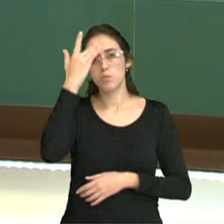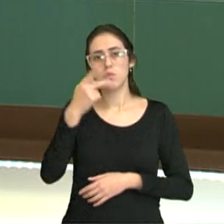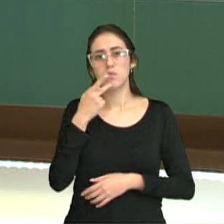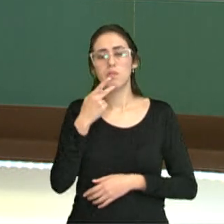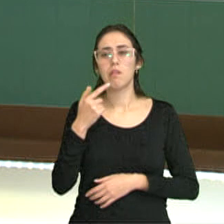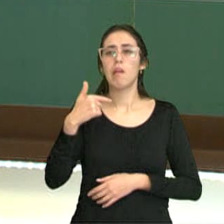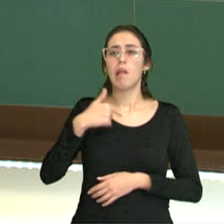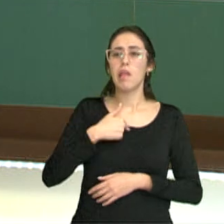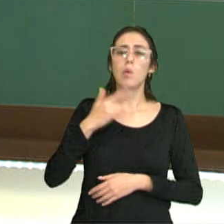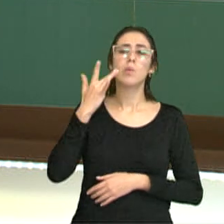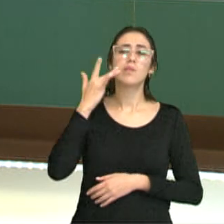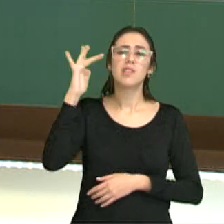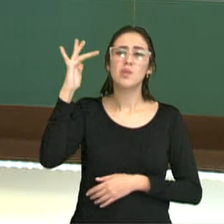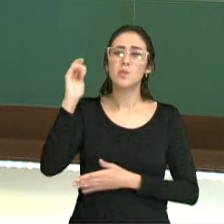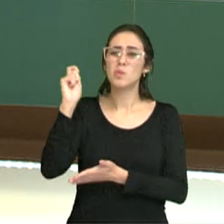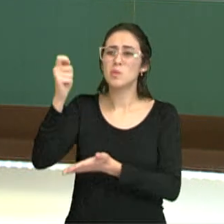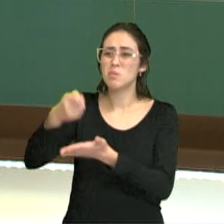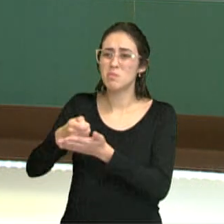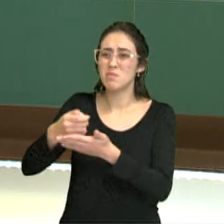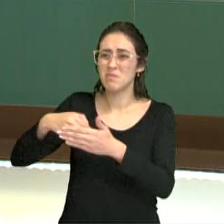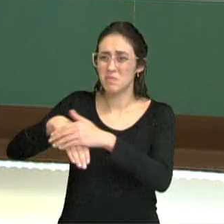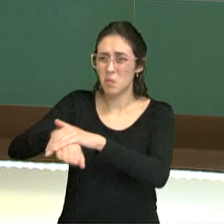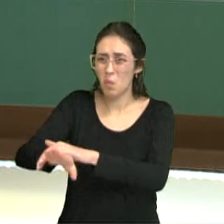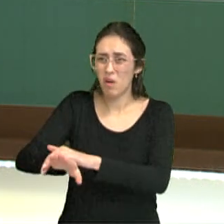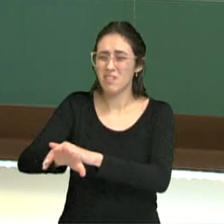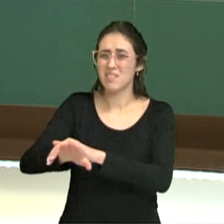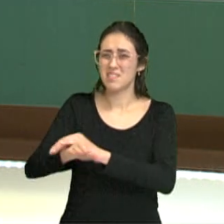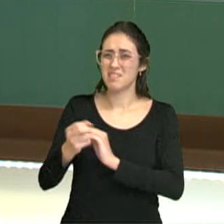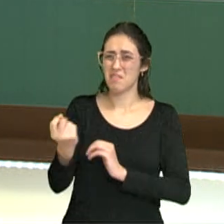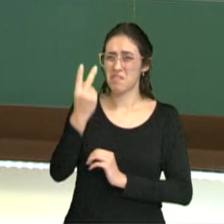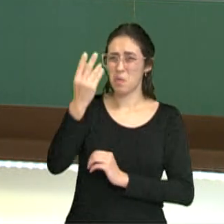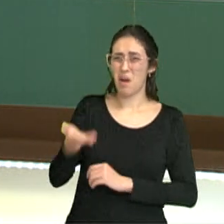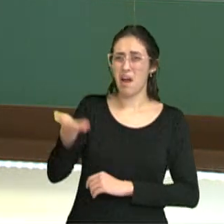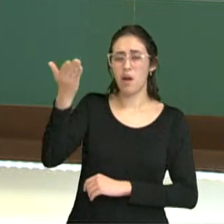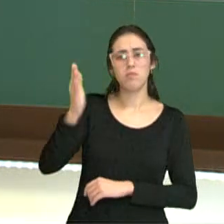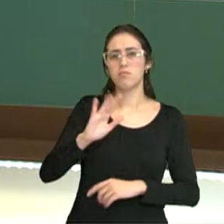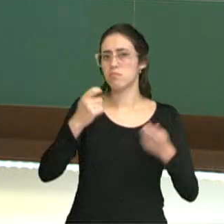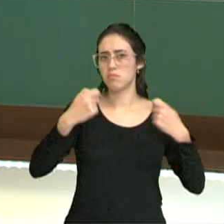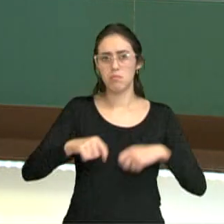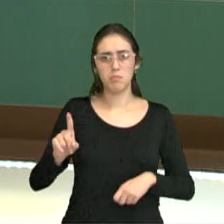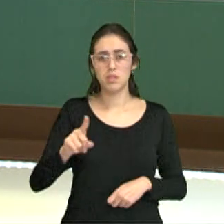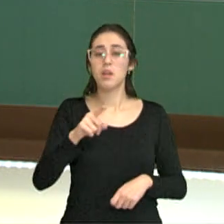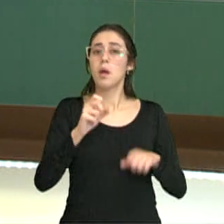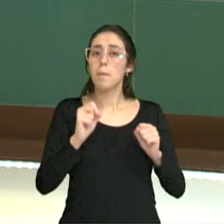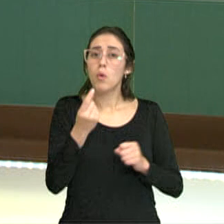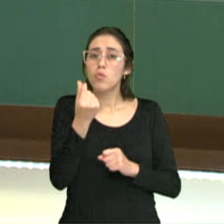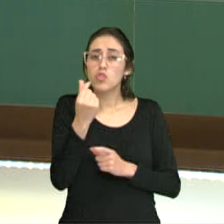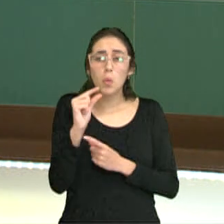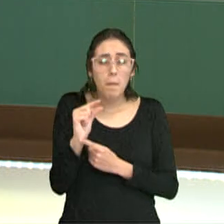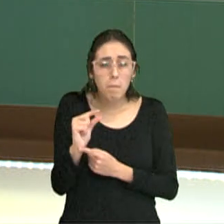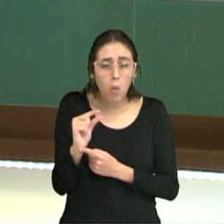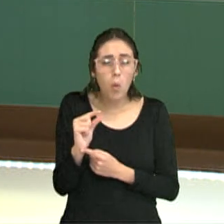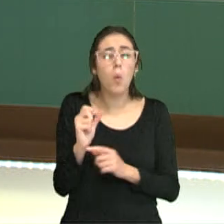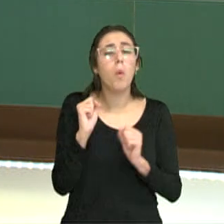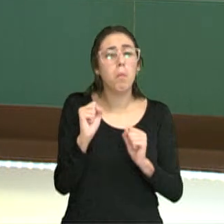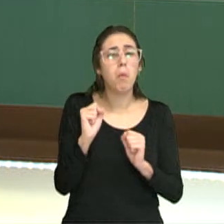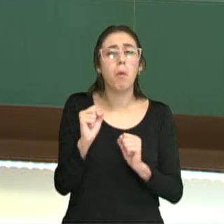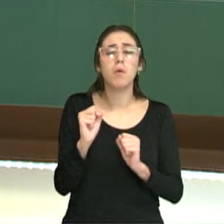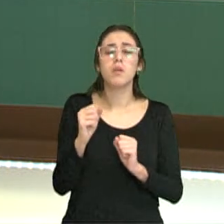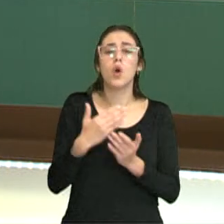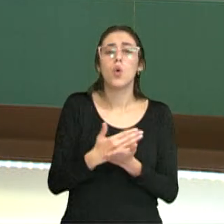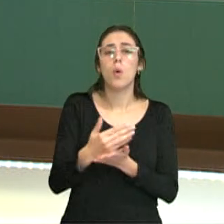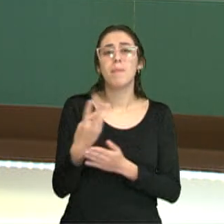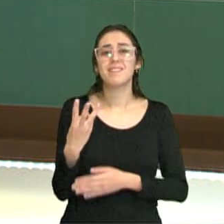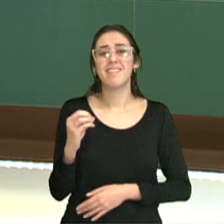investir no tesouro, eu preciso ter um valor muito alto. Não precisa. Um valor bem baixo a gente já consegue, hoje em dia, a partir de